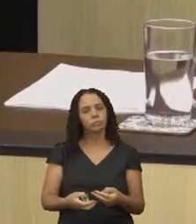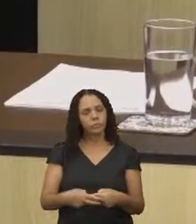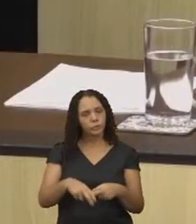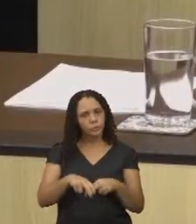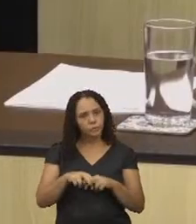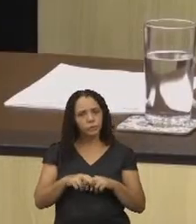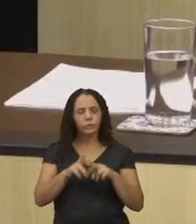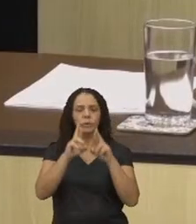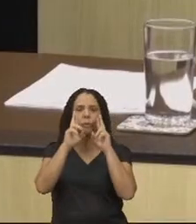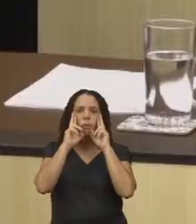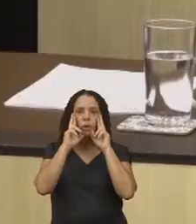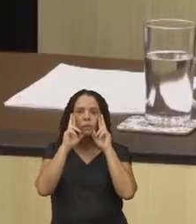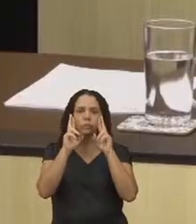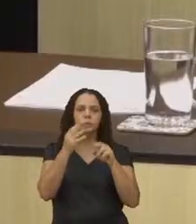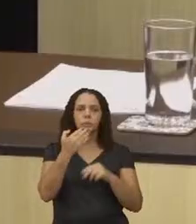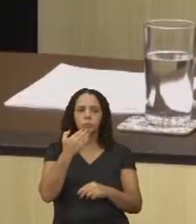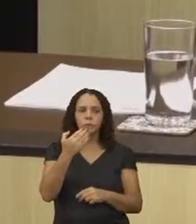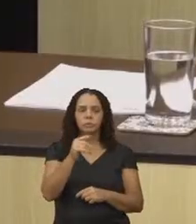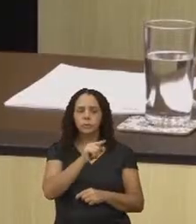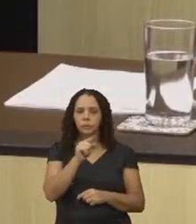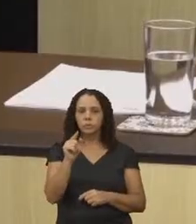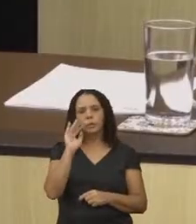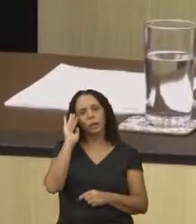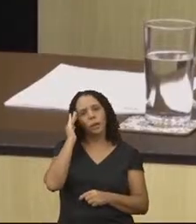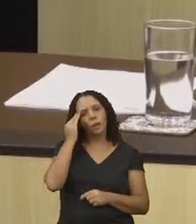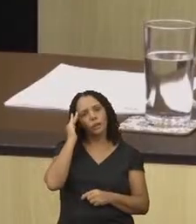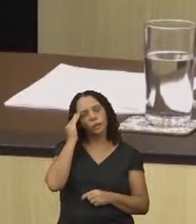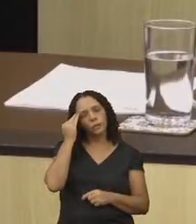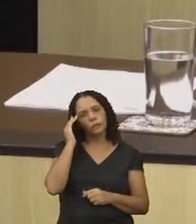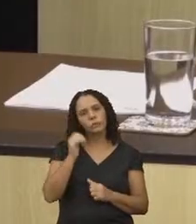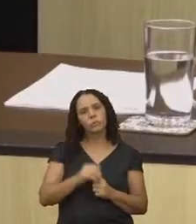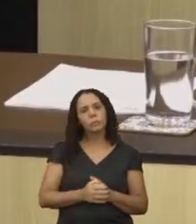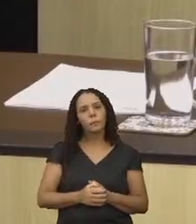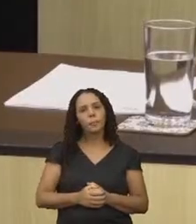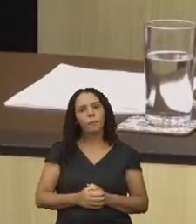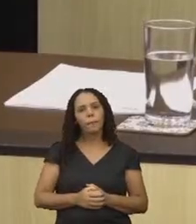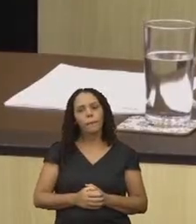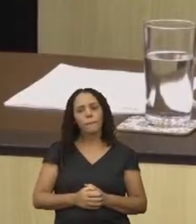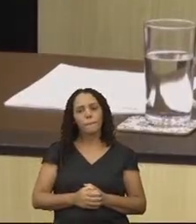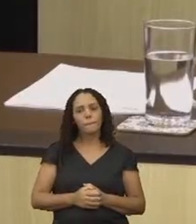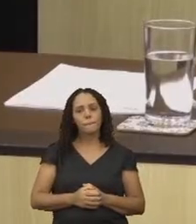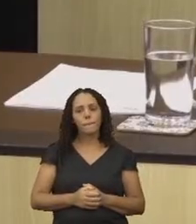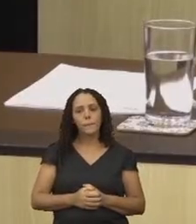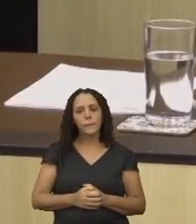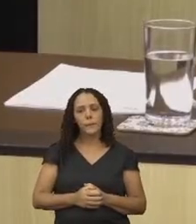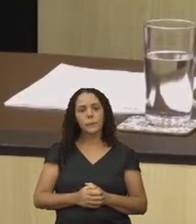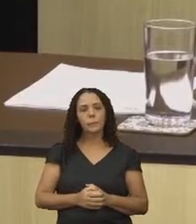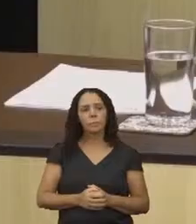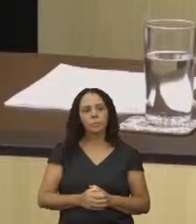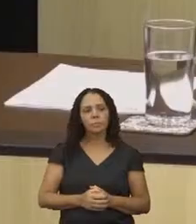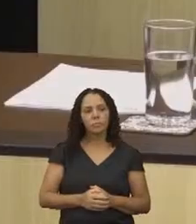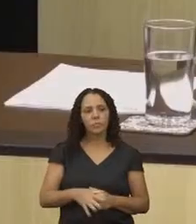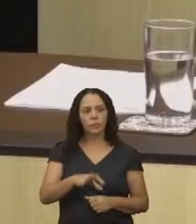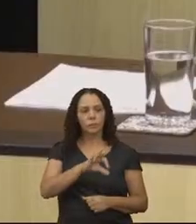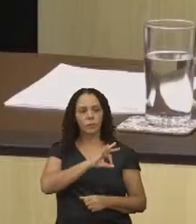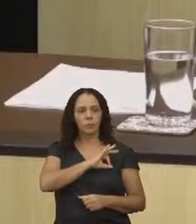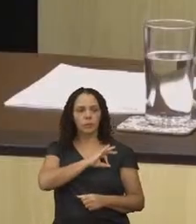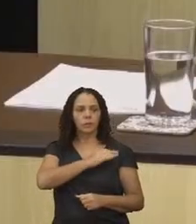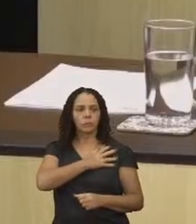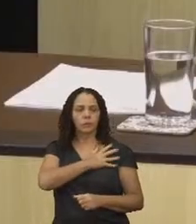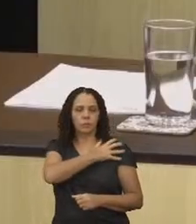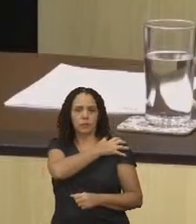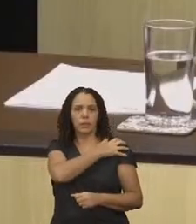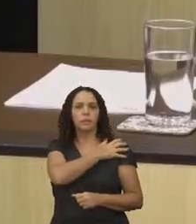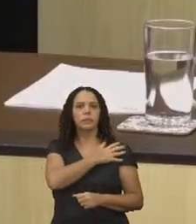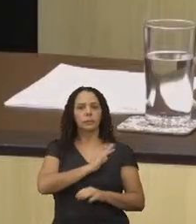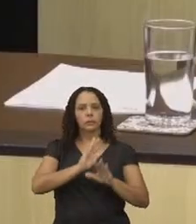muito respeitosamente recorremos à compreensão e aos préstimos desse batalhão de Polícia Militar e, antecipando o